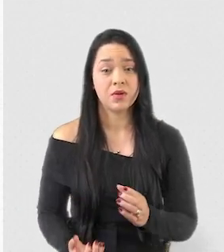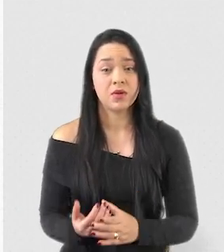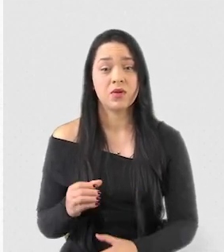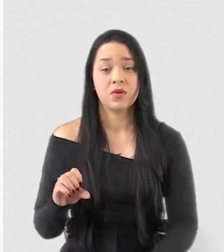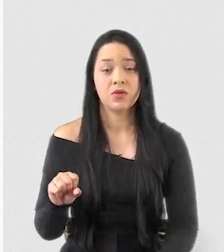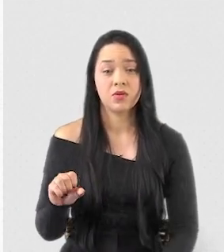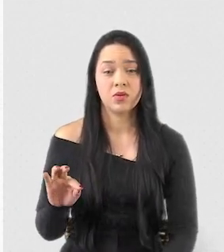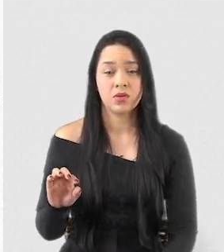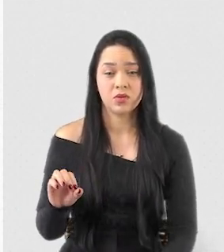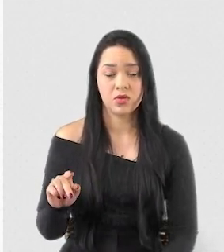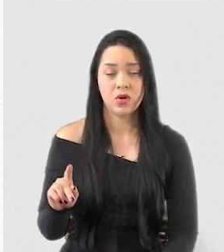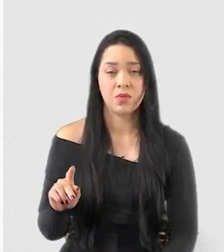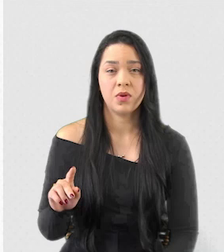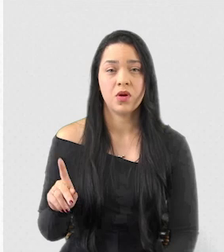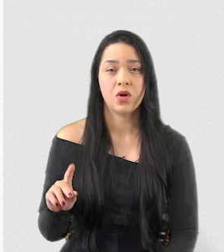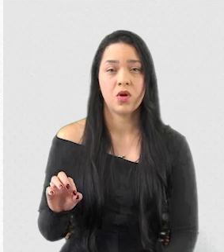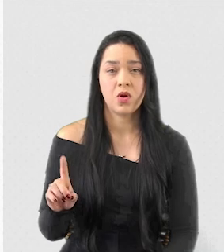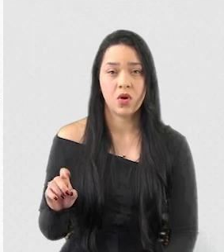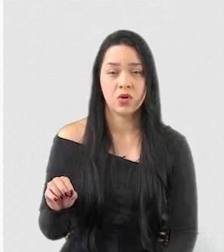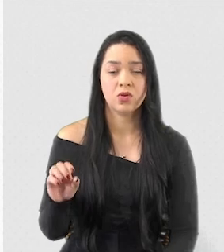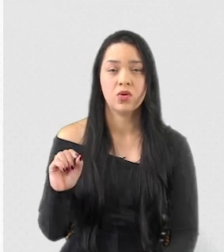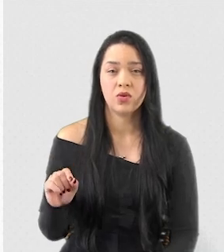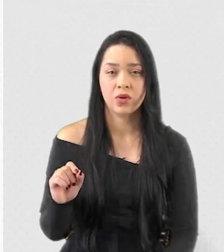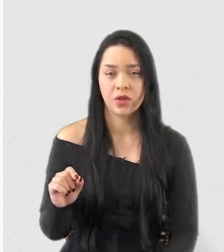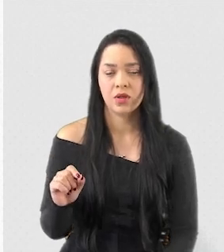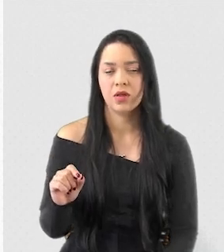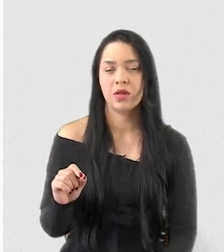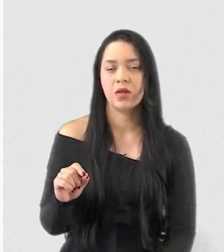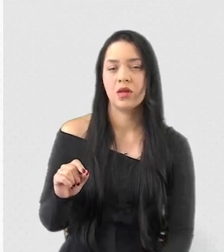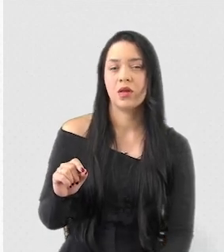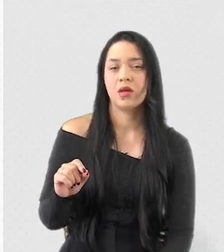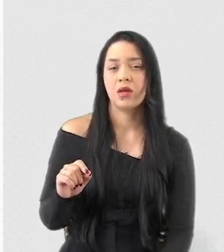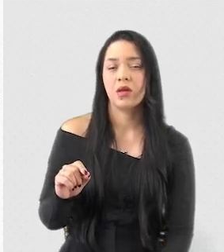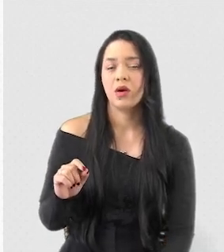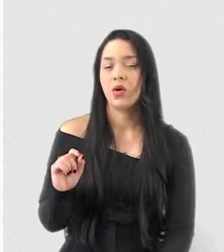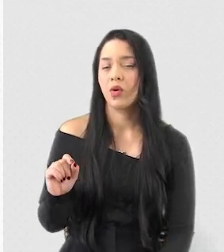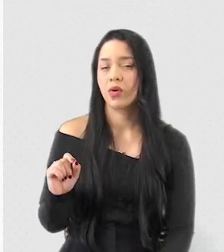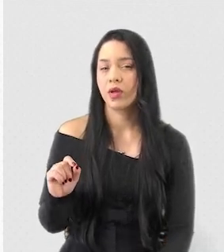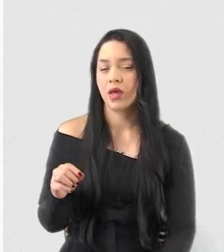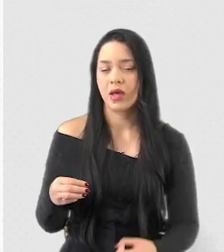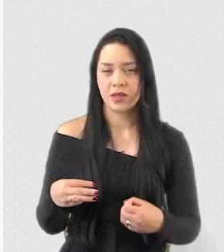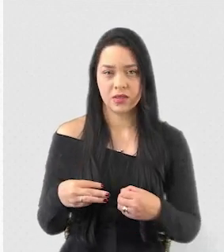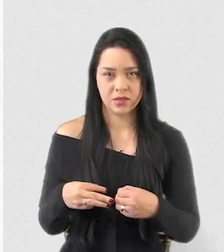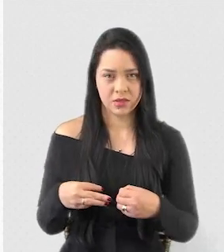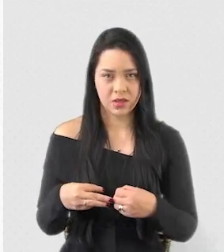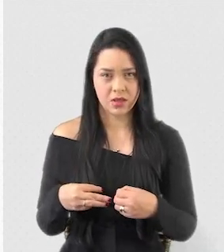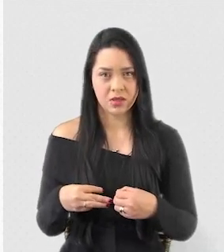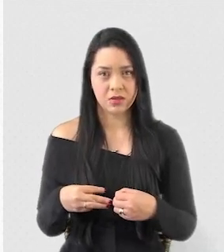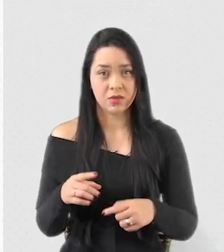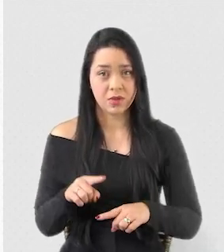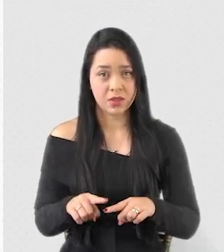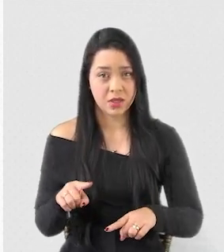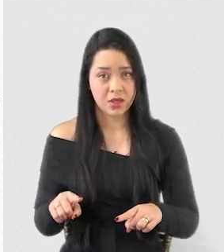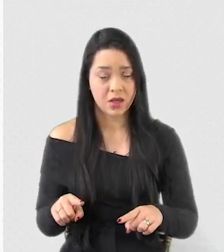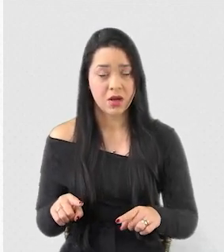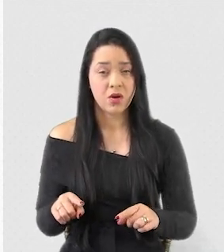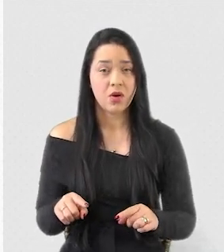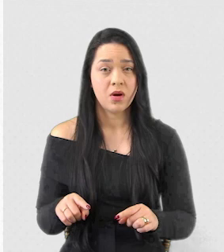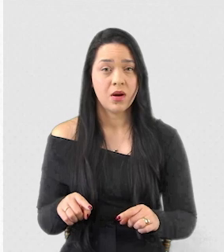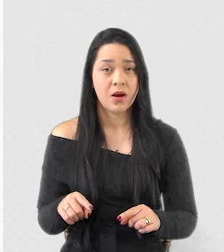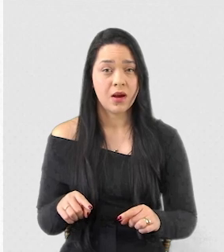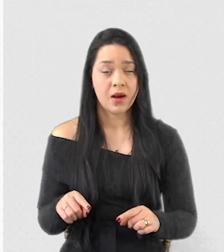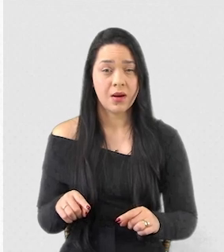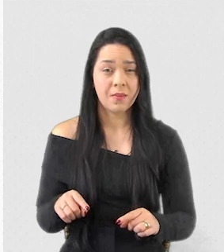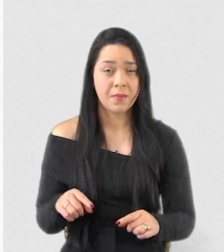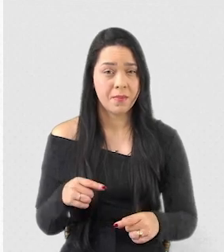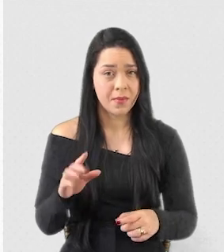stop codon, que é quando a gente indica, né, quando as células, o material genético indica a parada de